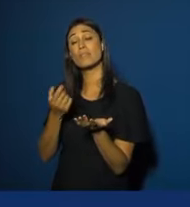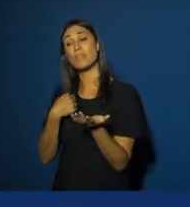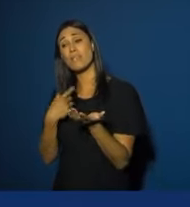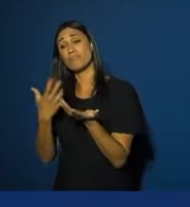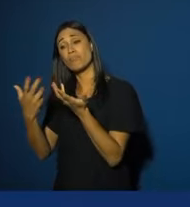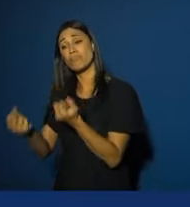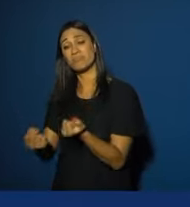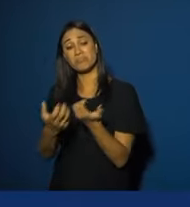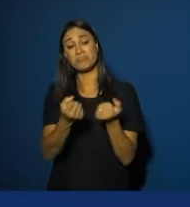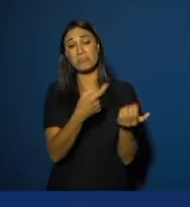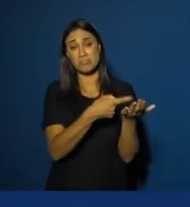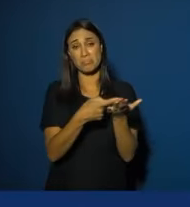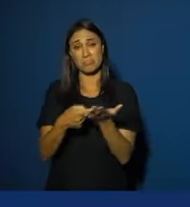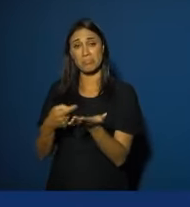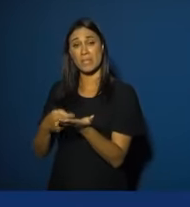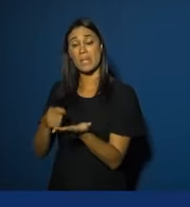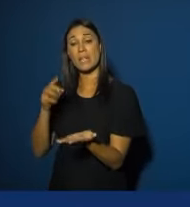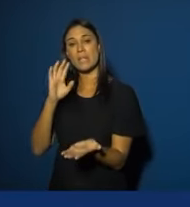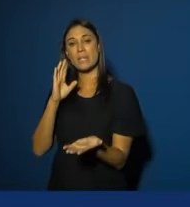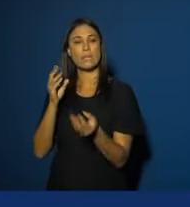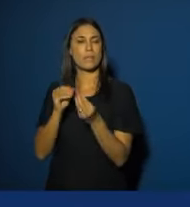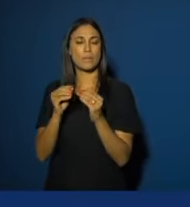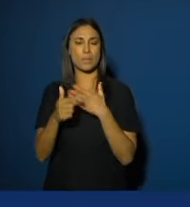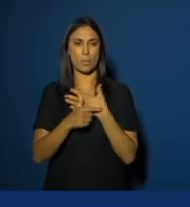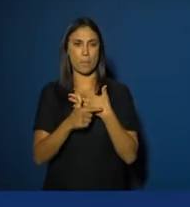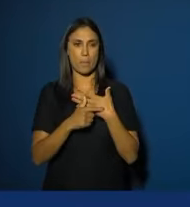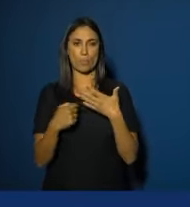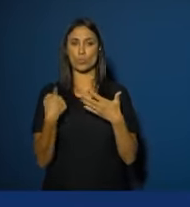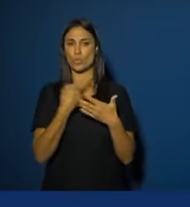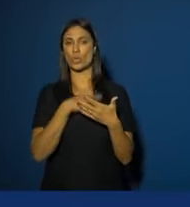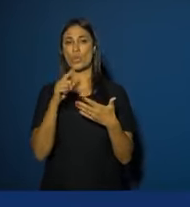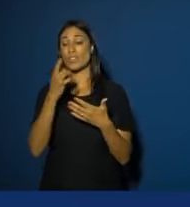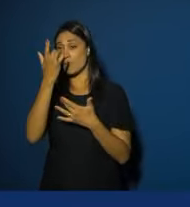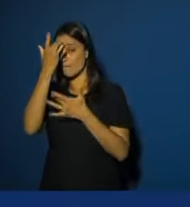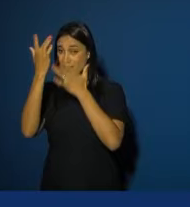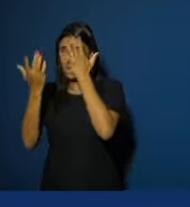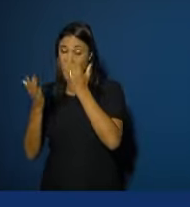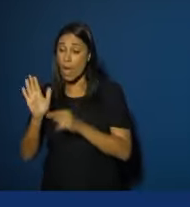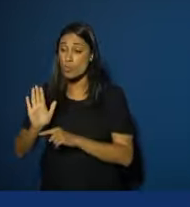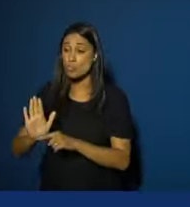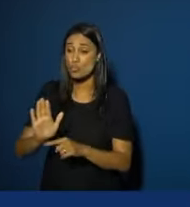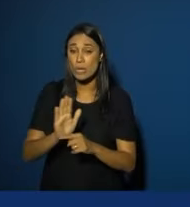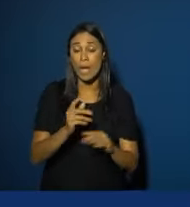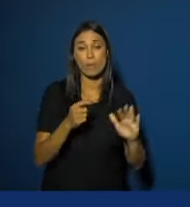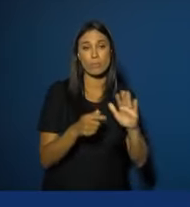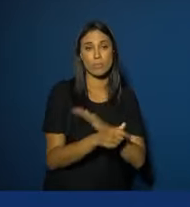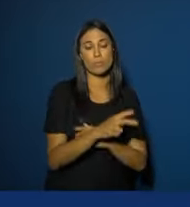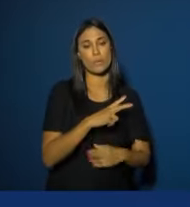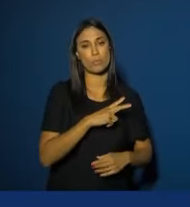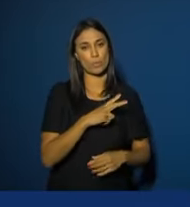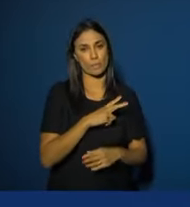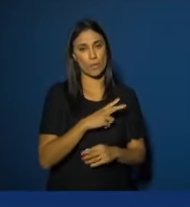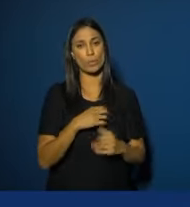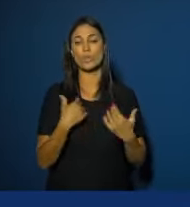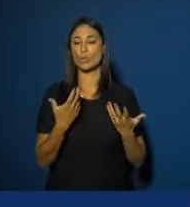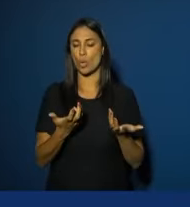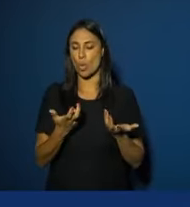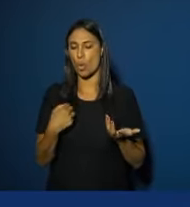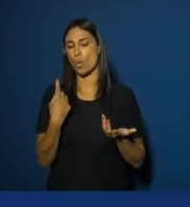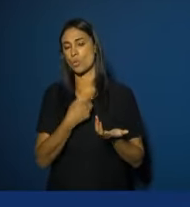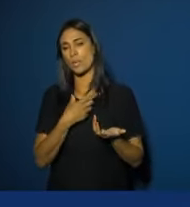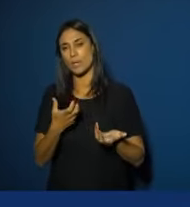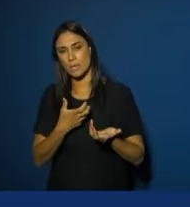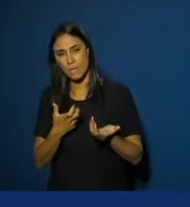caminhos e entendemos que o papel nosso é de facilitador do investimento privado e queremos